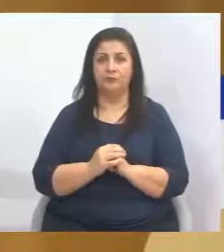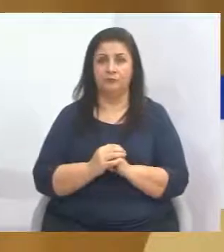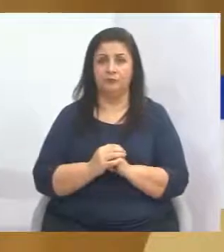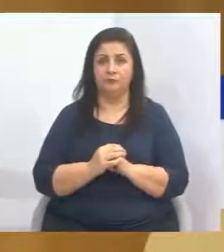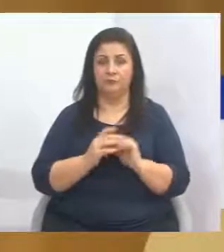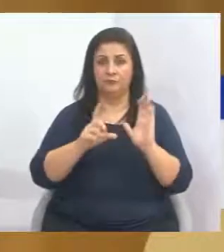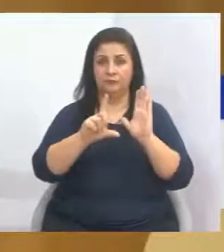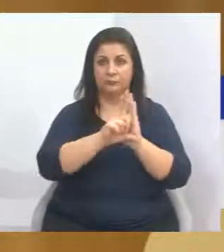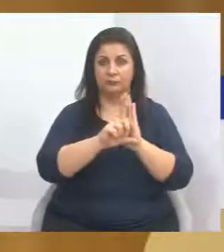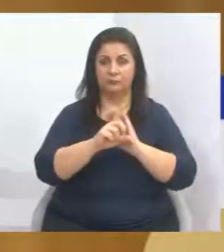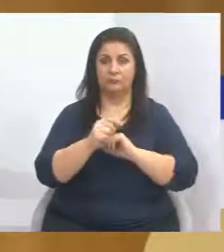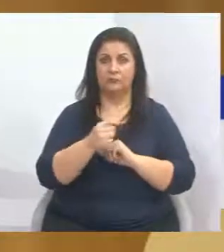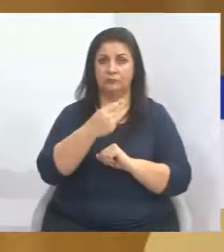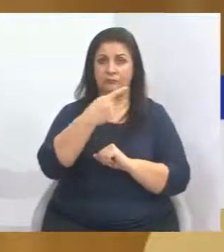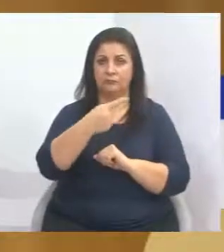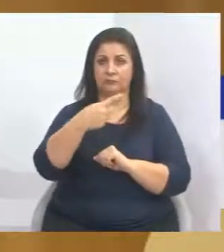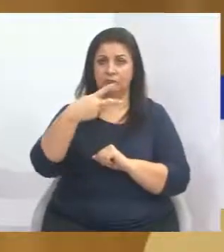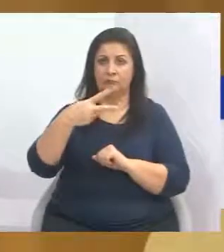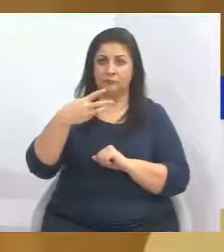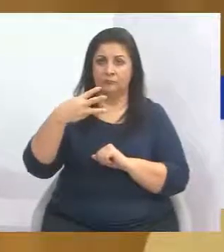A Lei